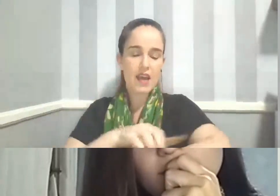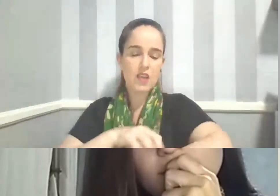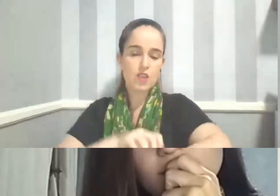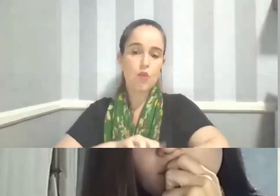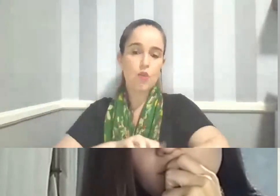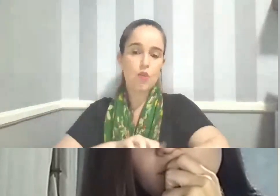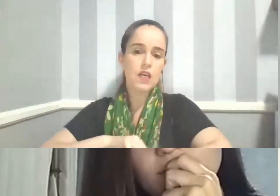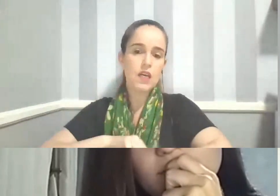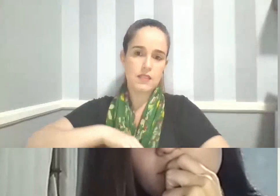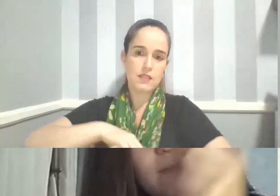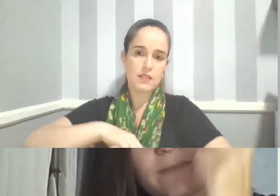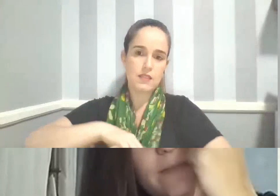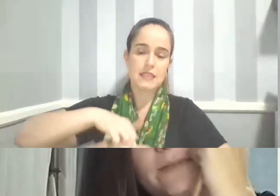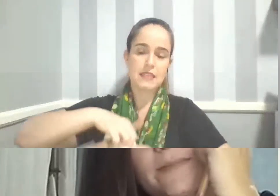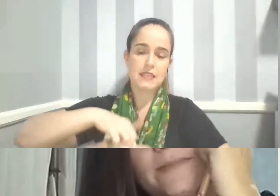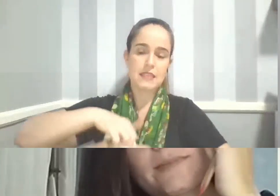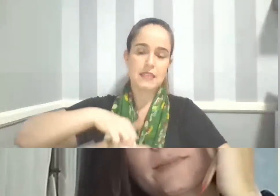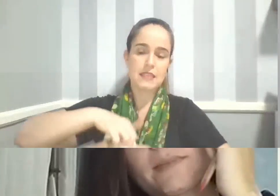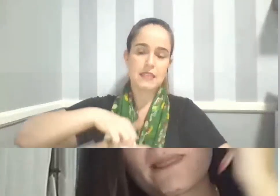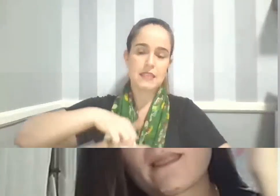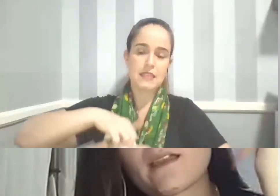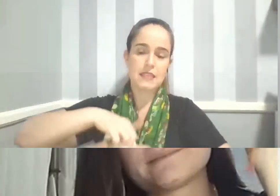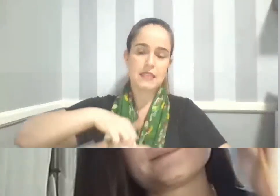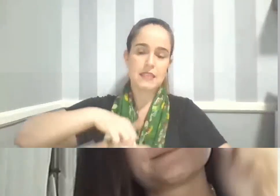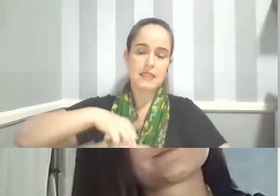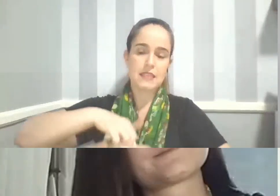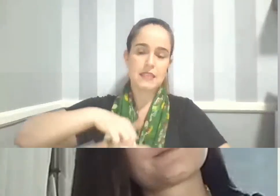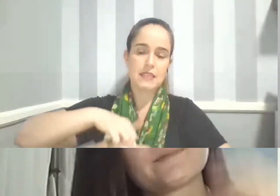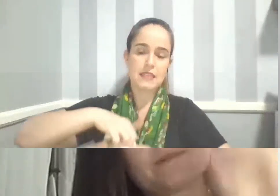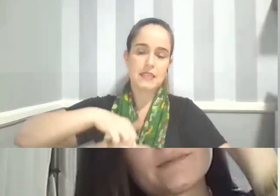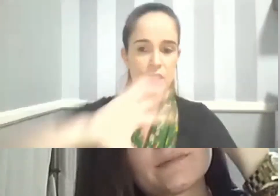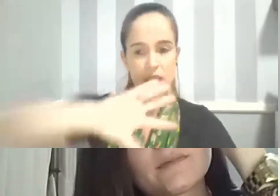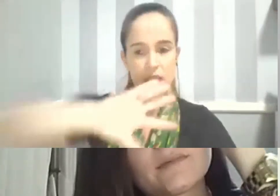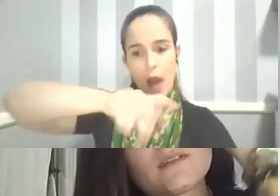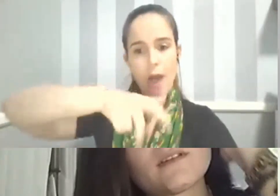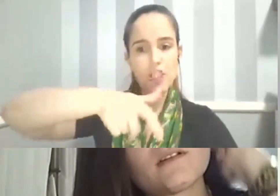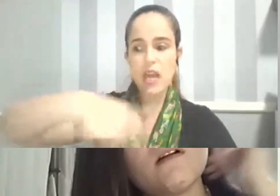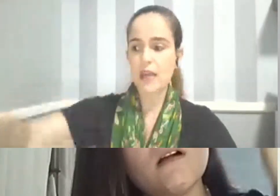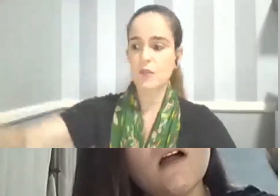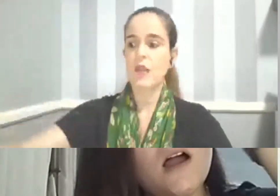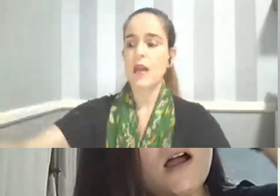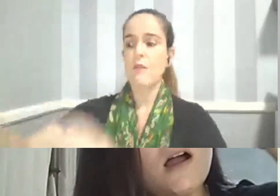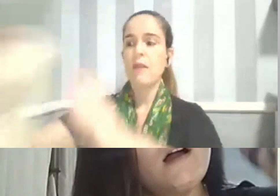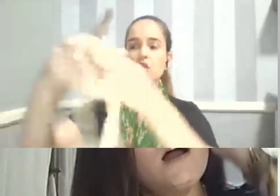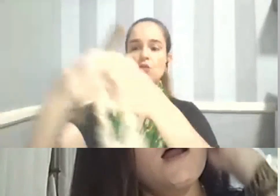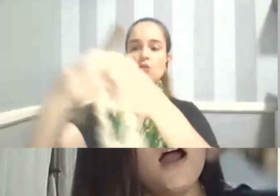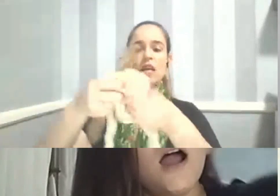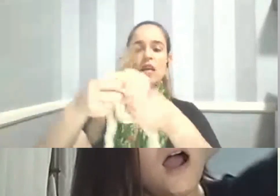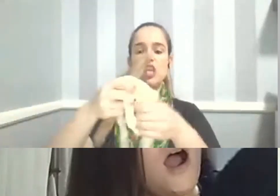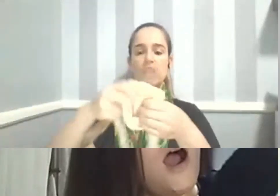vai soltando essa pressão do torniquete aos poucos. Você não abre direto,